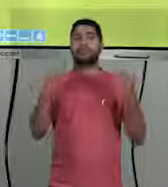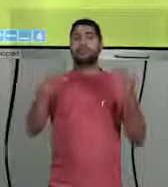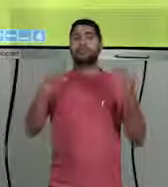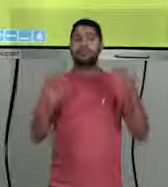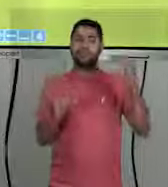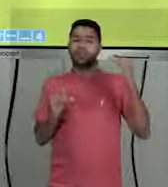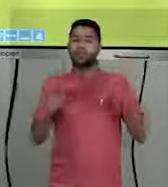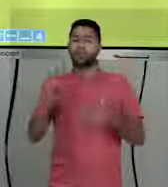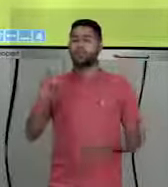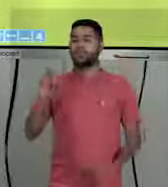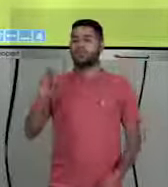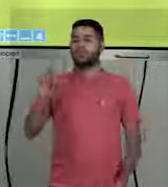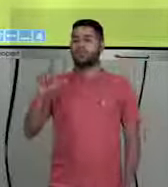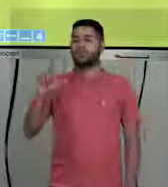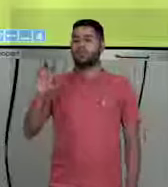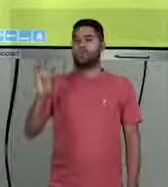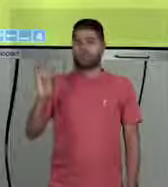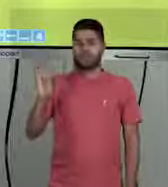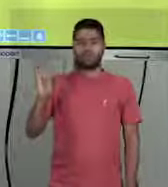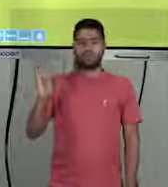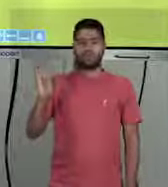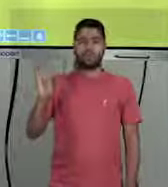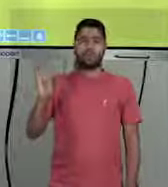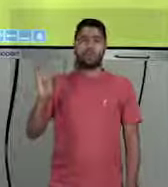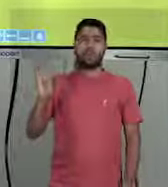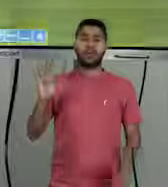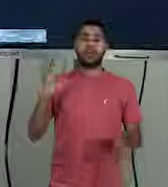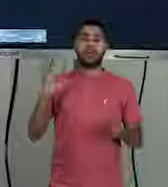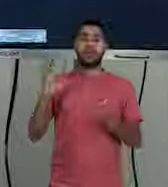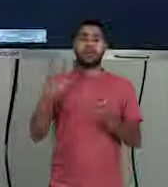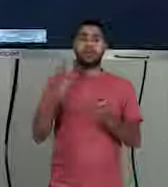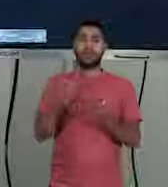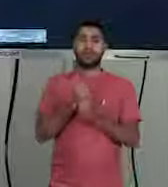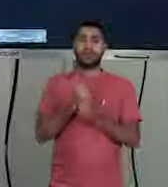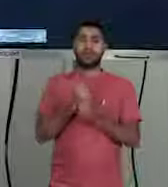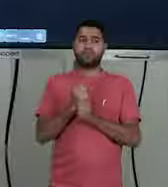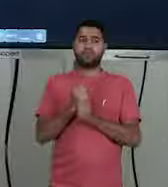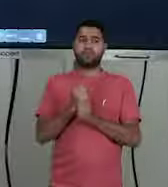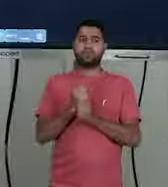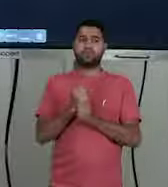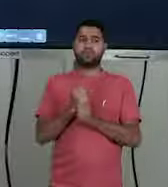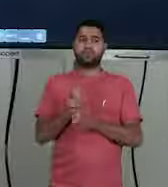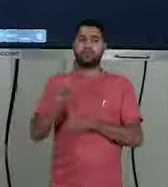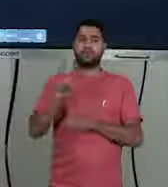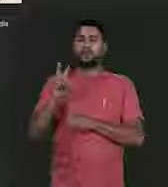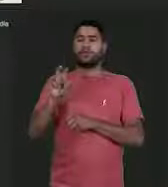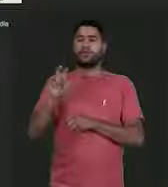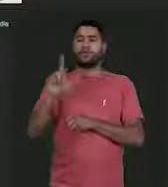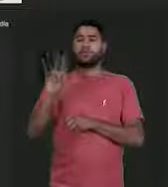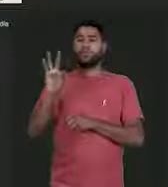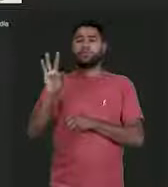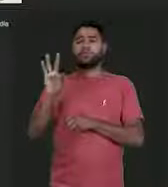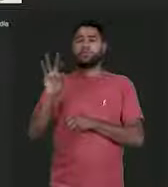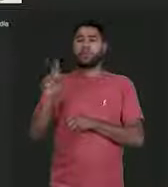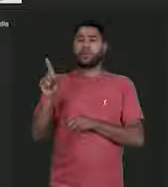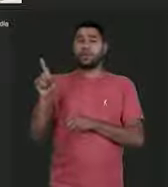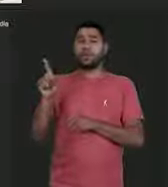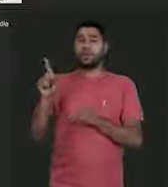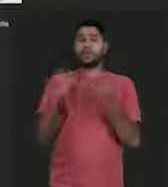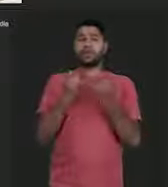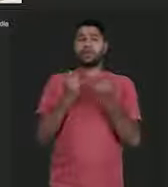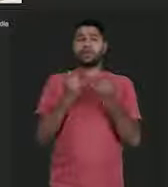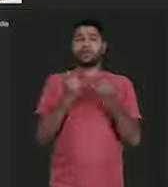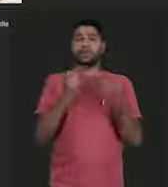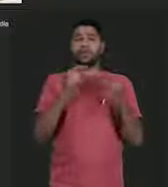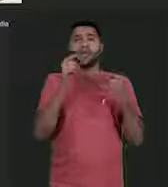de volts. Então, a voltagem, ela é medida em volts. Então, esse equipamento aqui é chamado